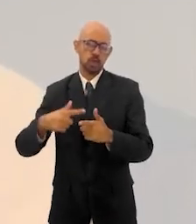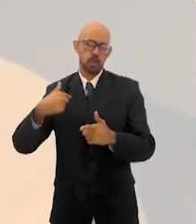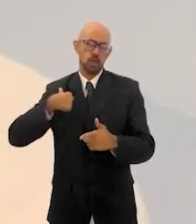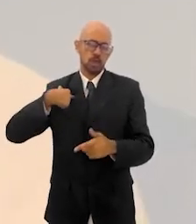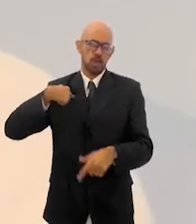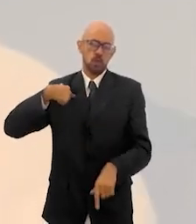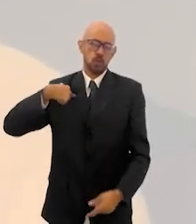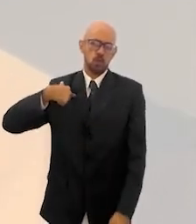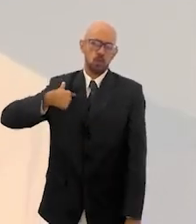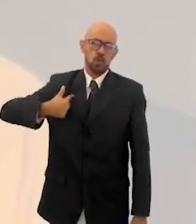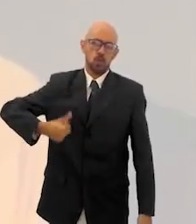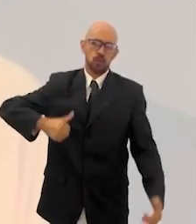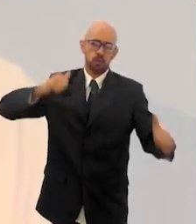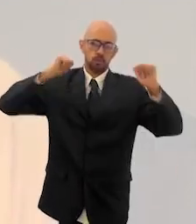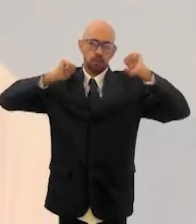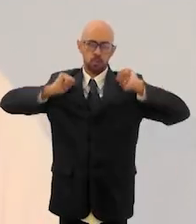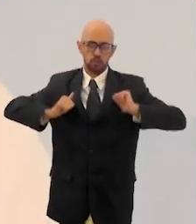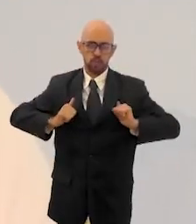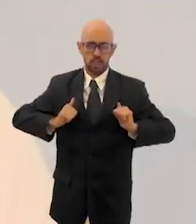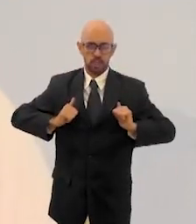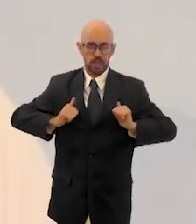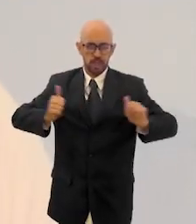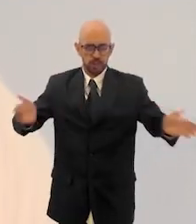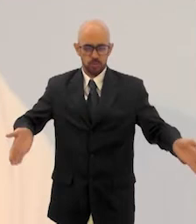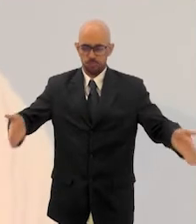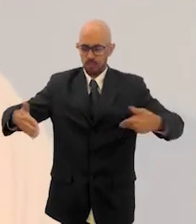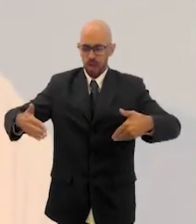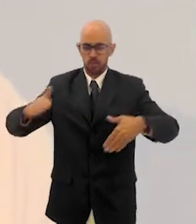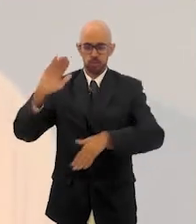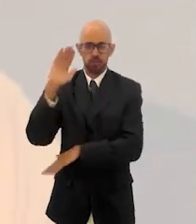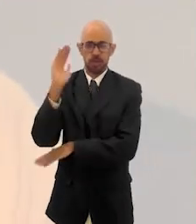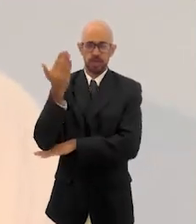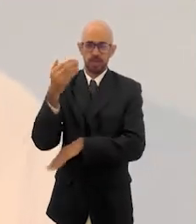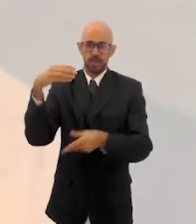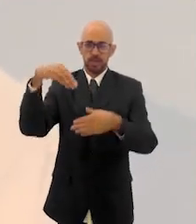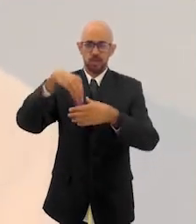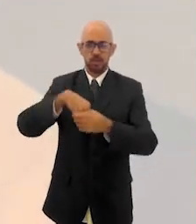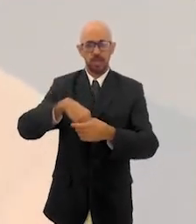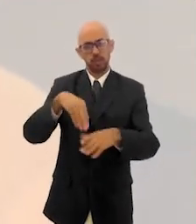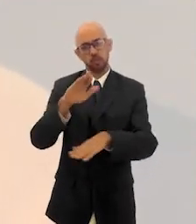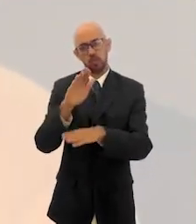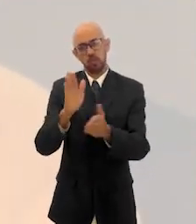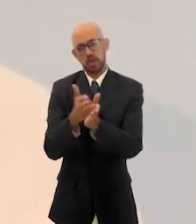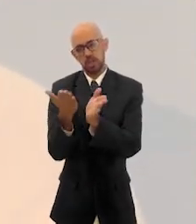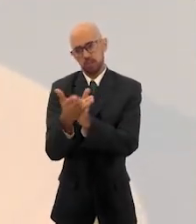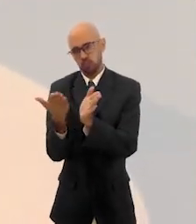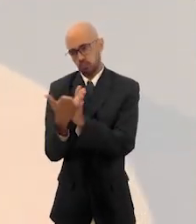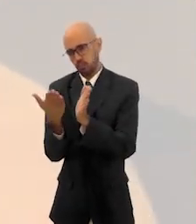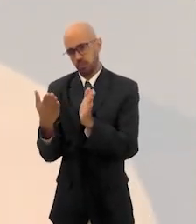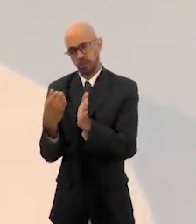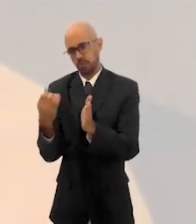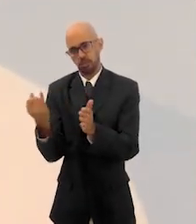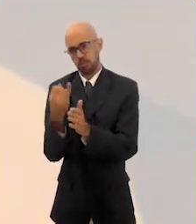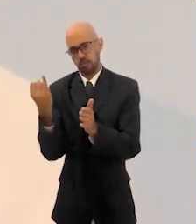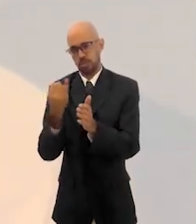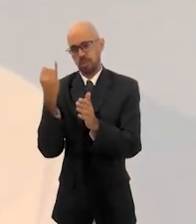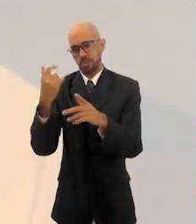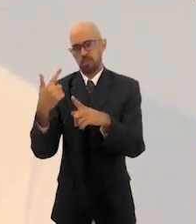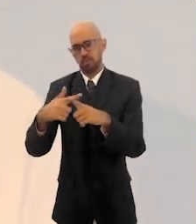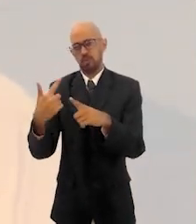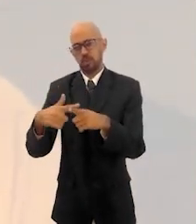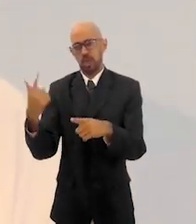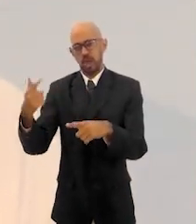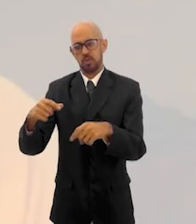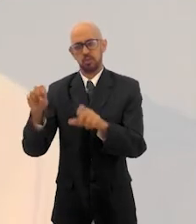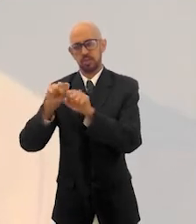porque eu andava, era uma mochila e mais o meu baúzinho com os livros. Isso é libertador, principalmente a gente que cresce